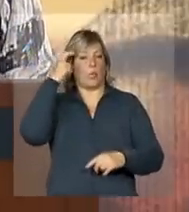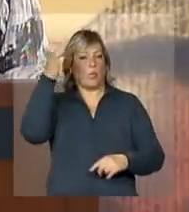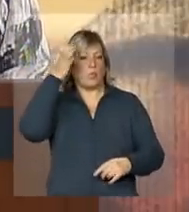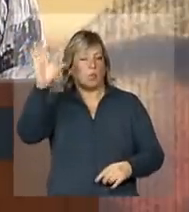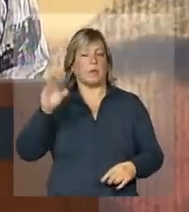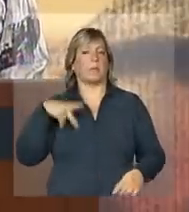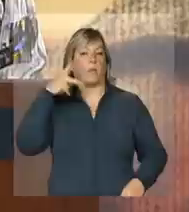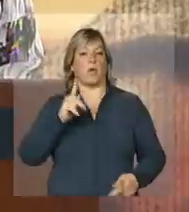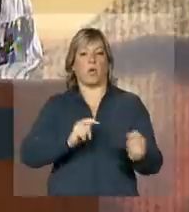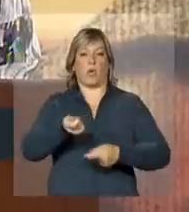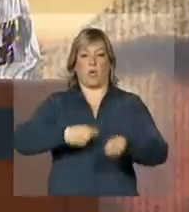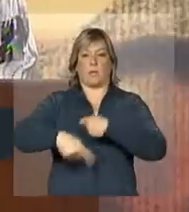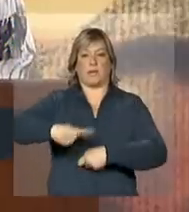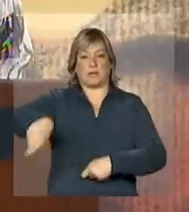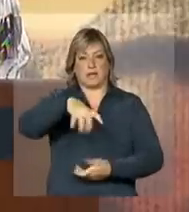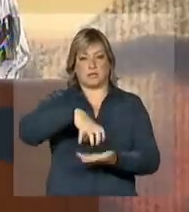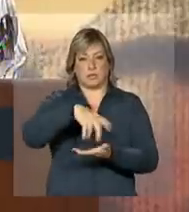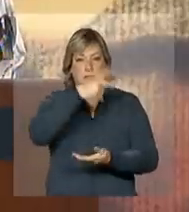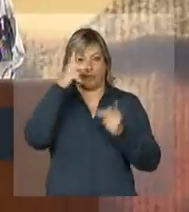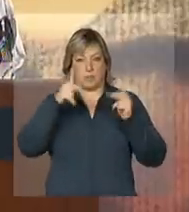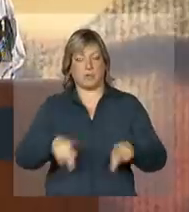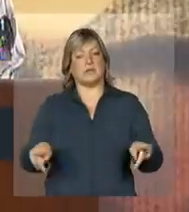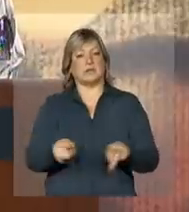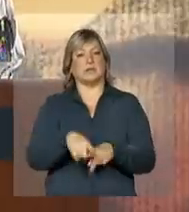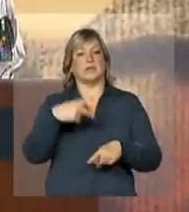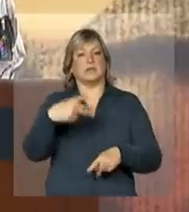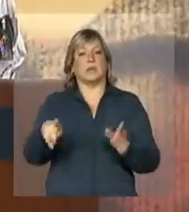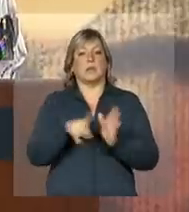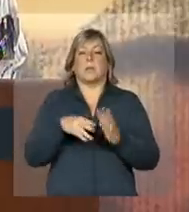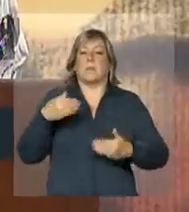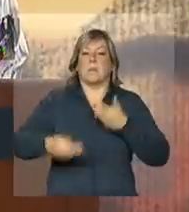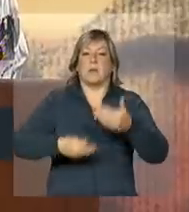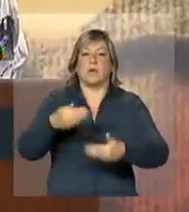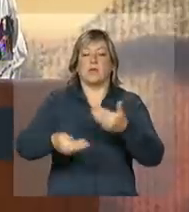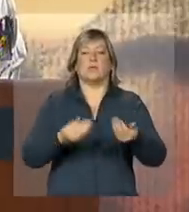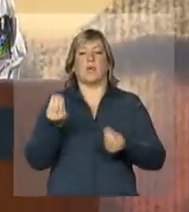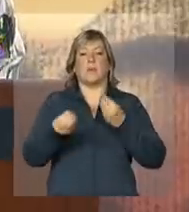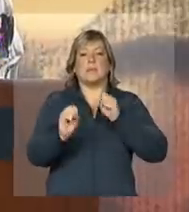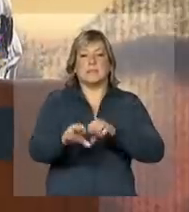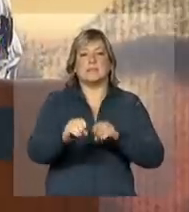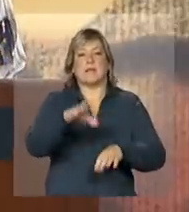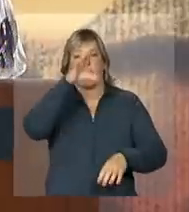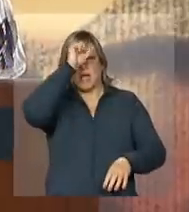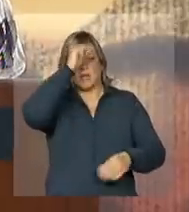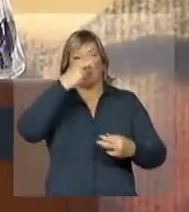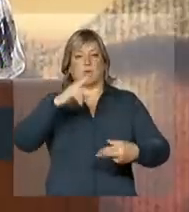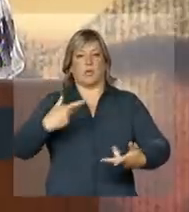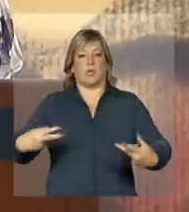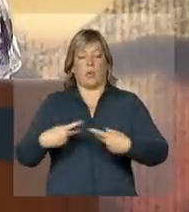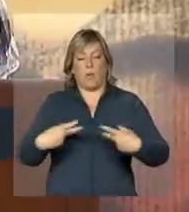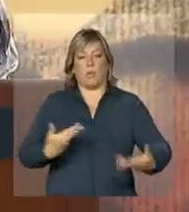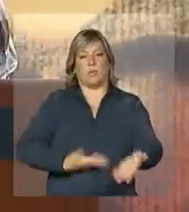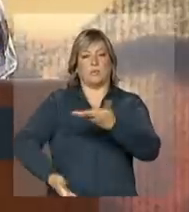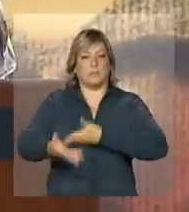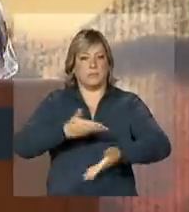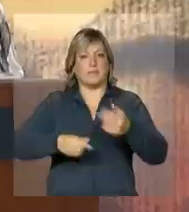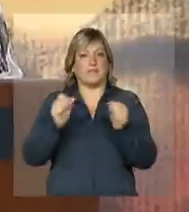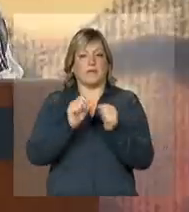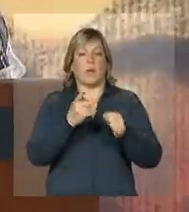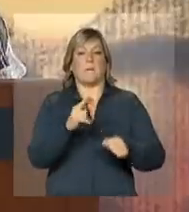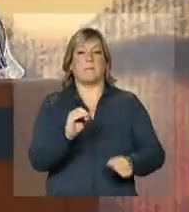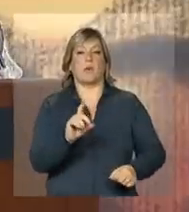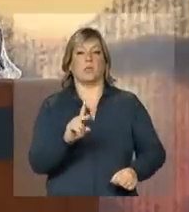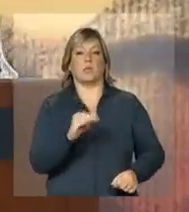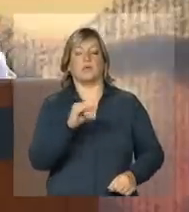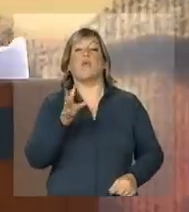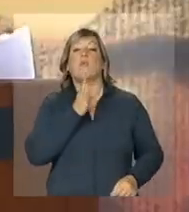bem como os seus processos próprios de ensino aprendizagem e as suas formas de produção